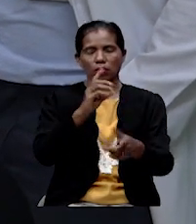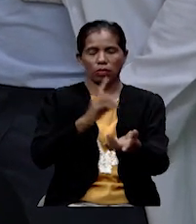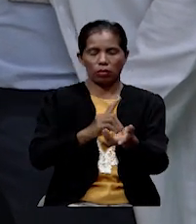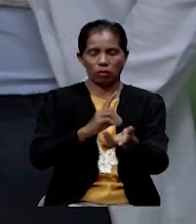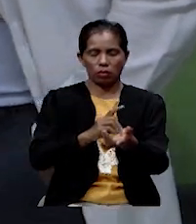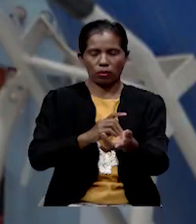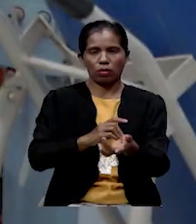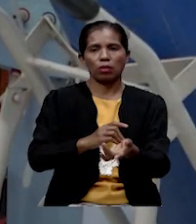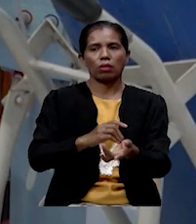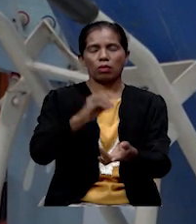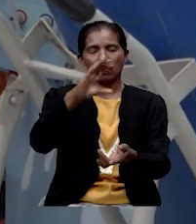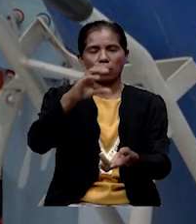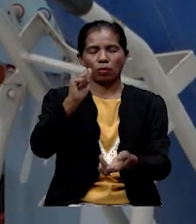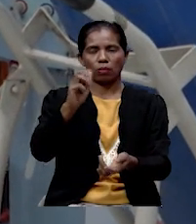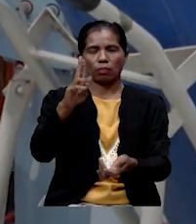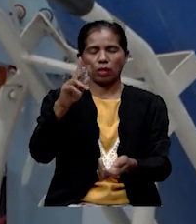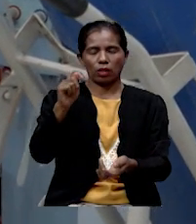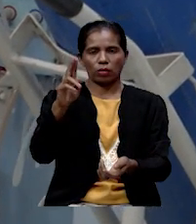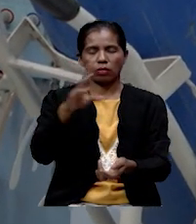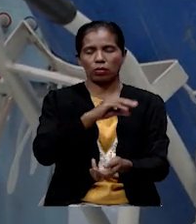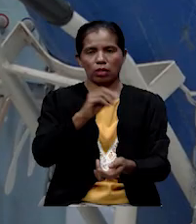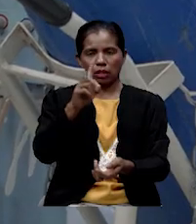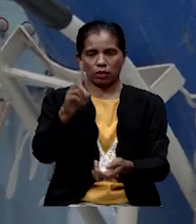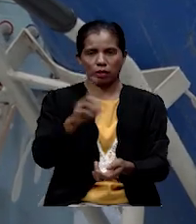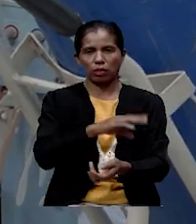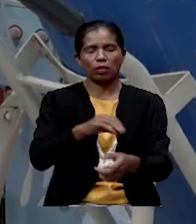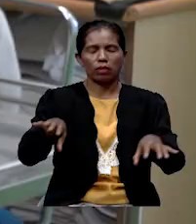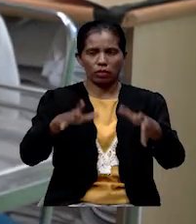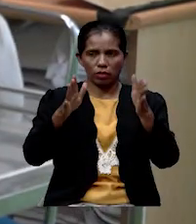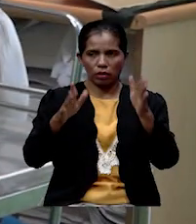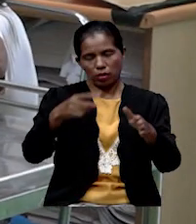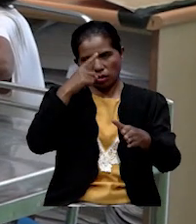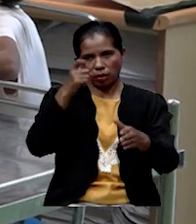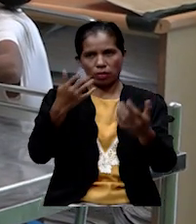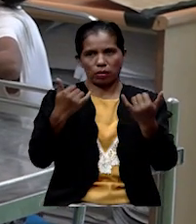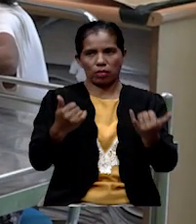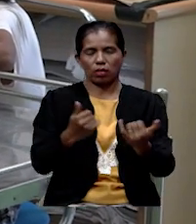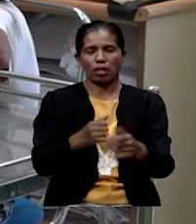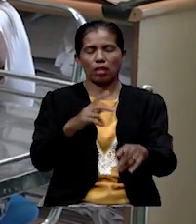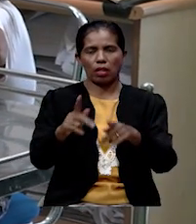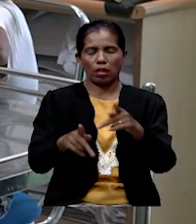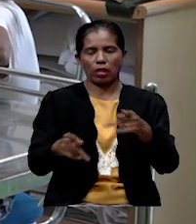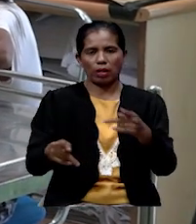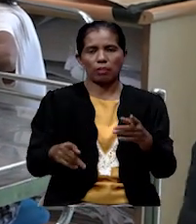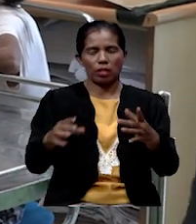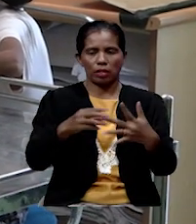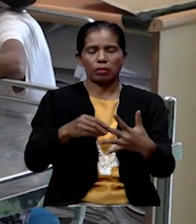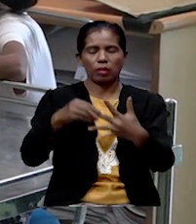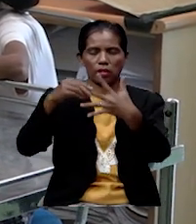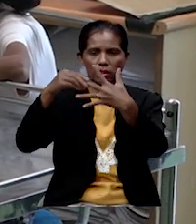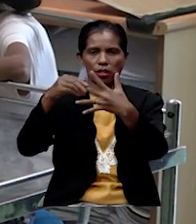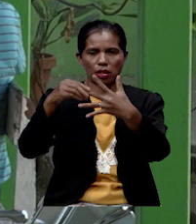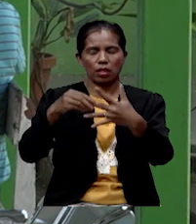cubano na ida. Médico nemos preocupa o recurso humano, tamba dadau ne, recurso ba área especialista